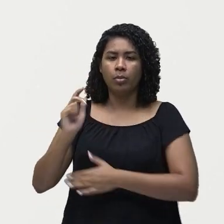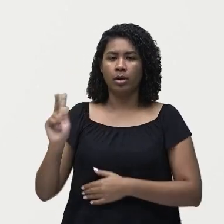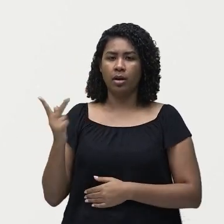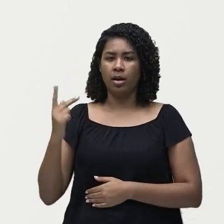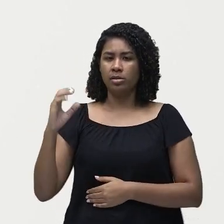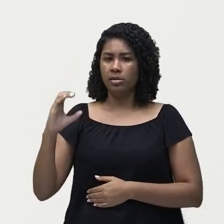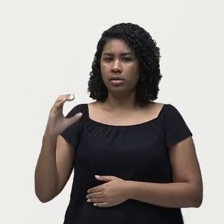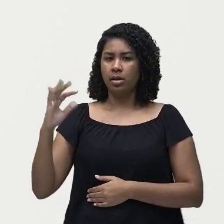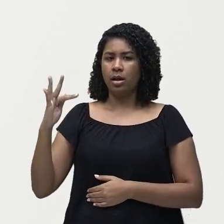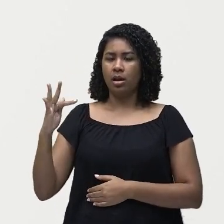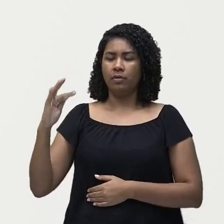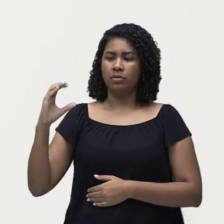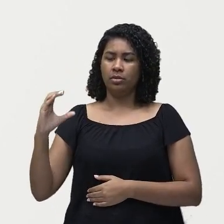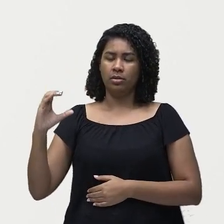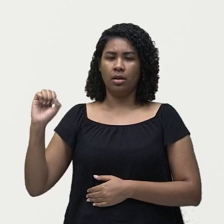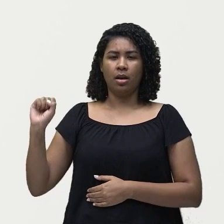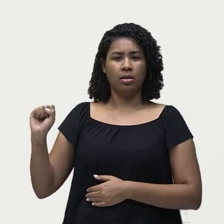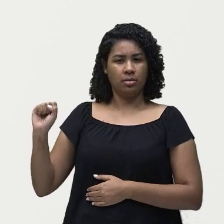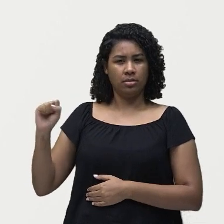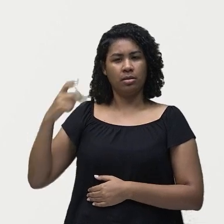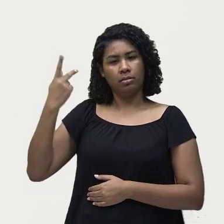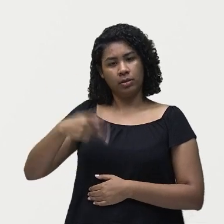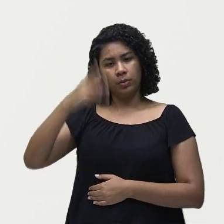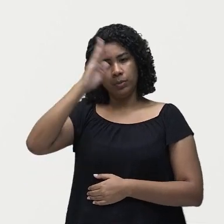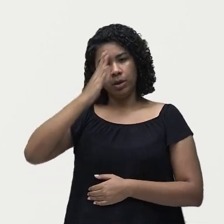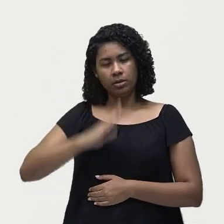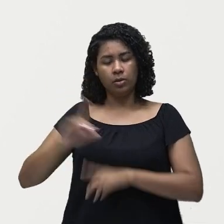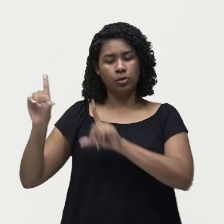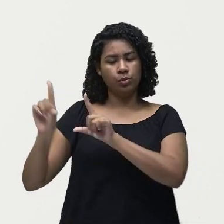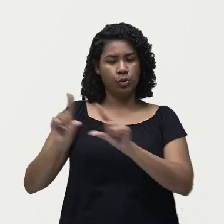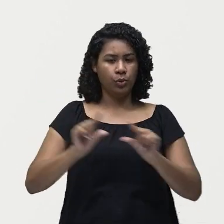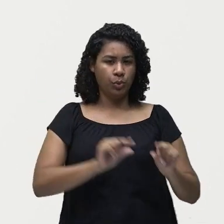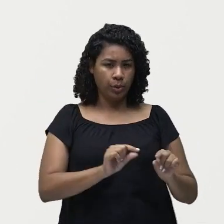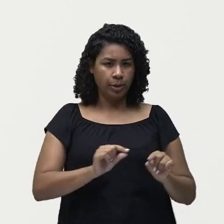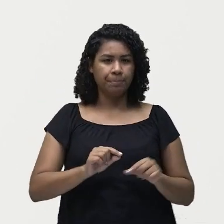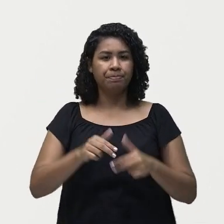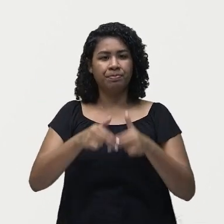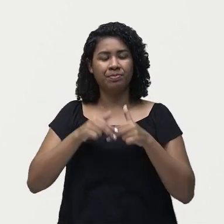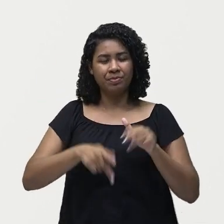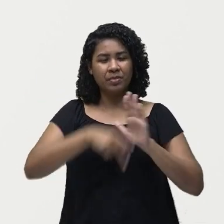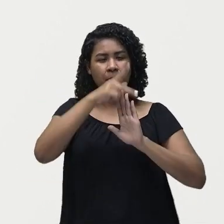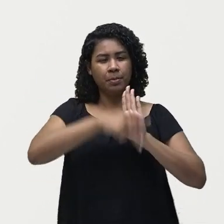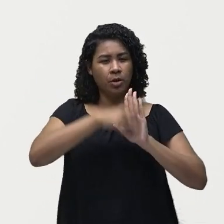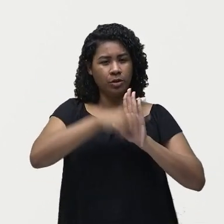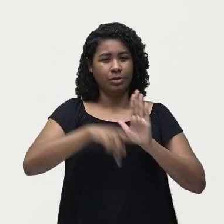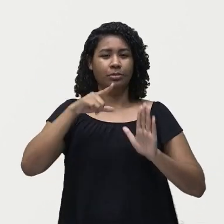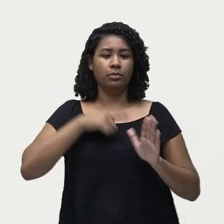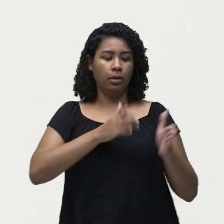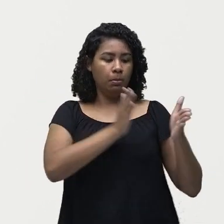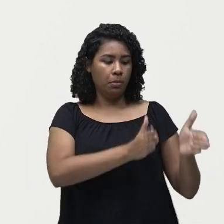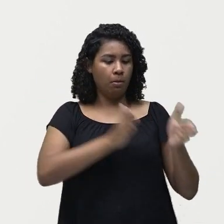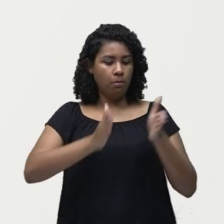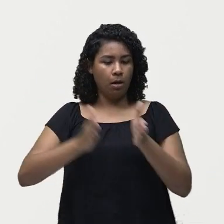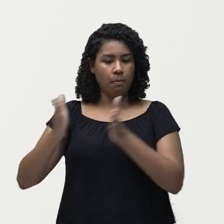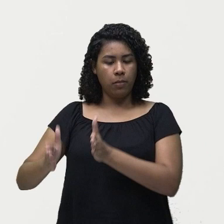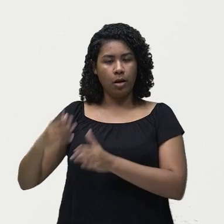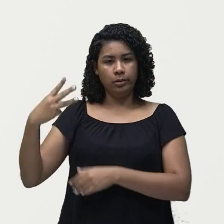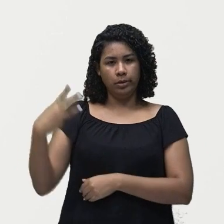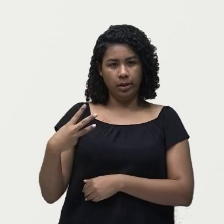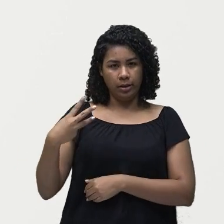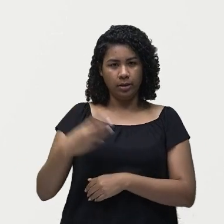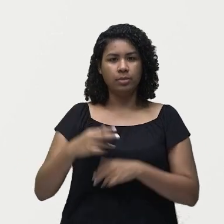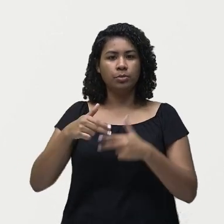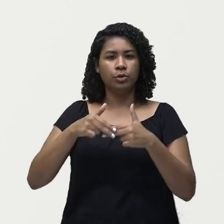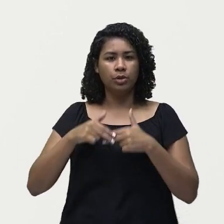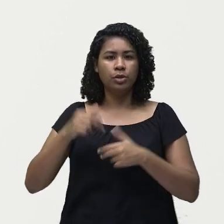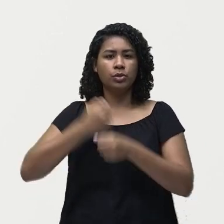ó, desses gases, né? Esse planejamento conta com 3 etapas e até o ano de 2021 já